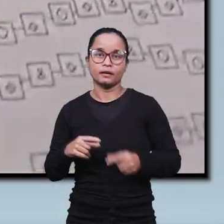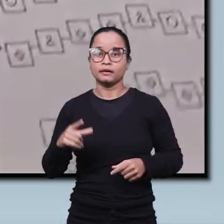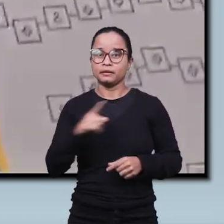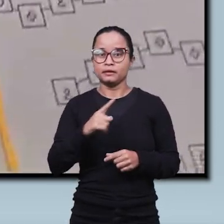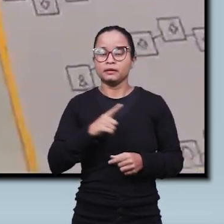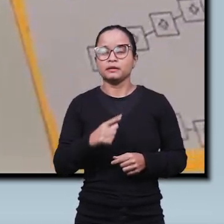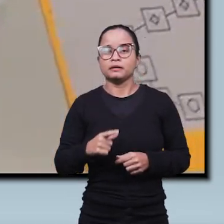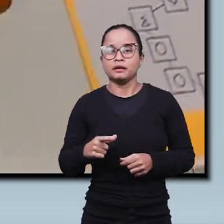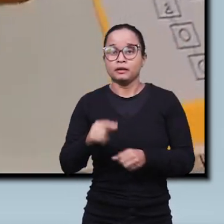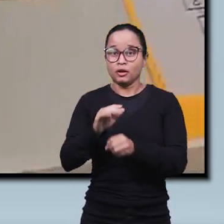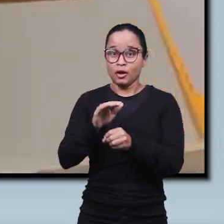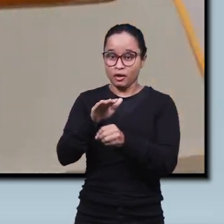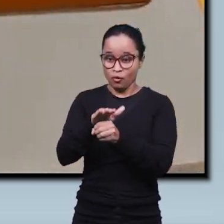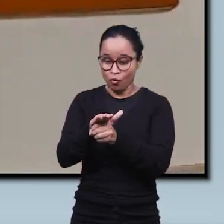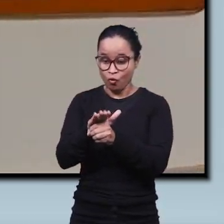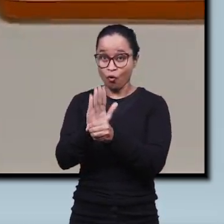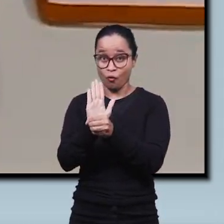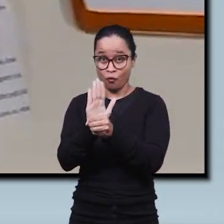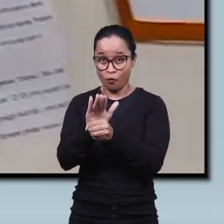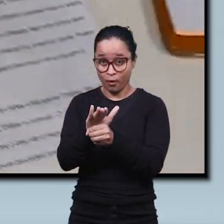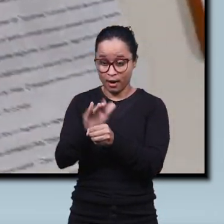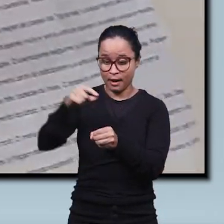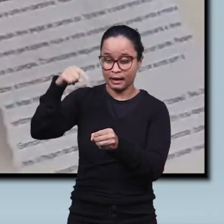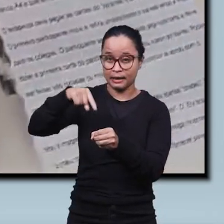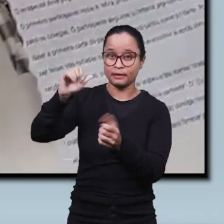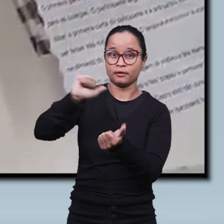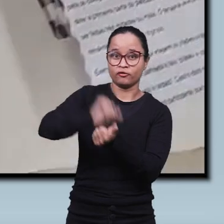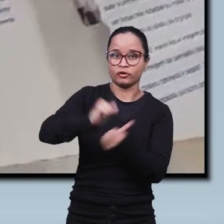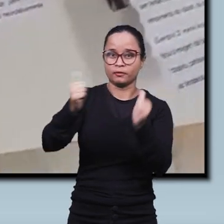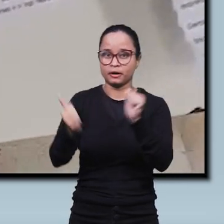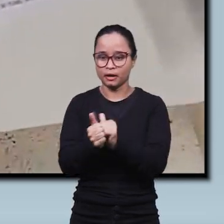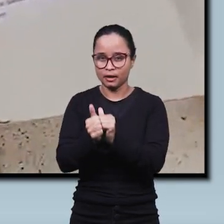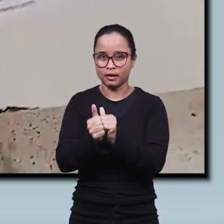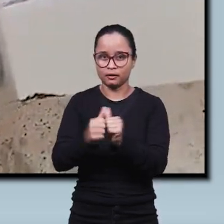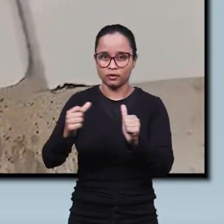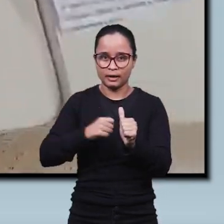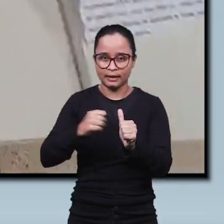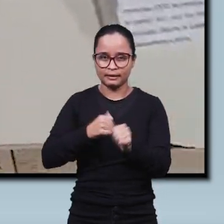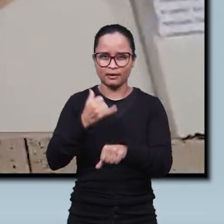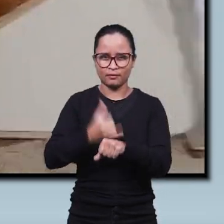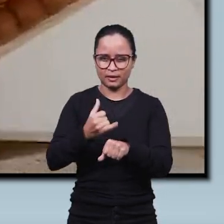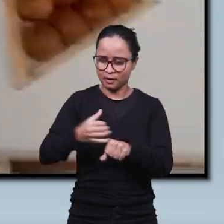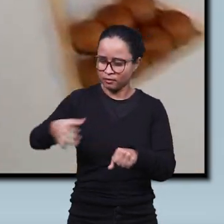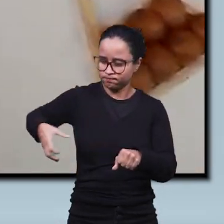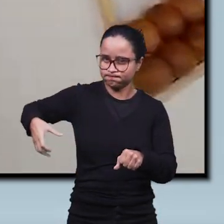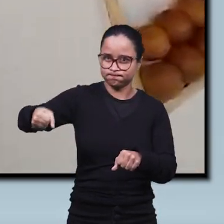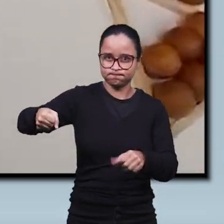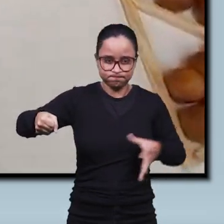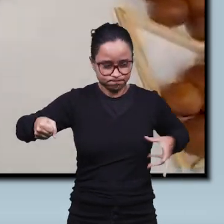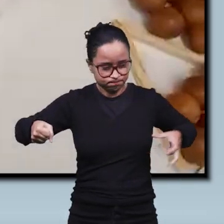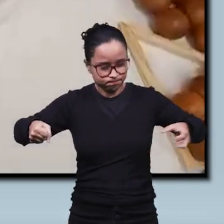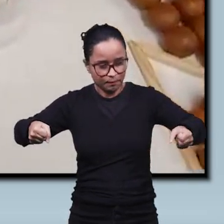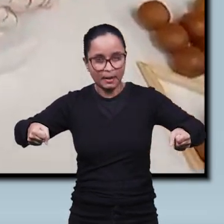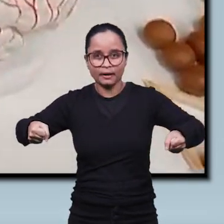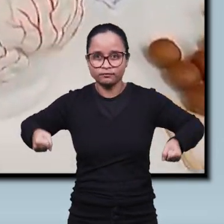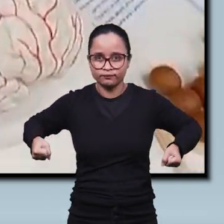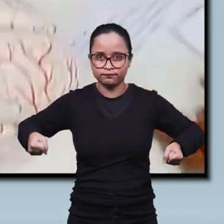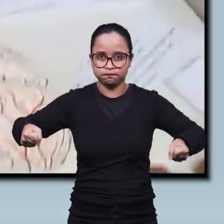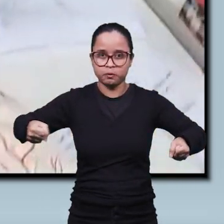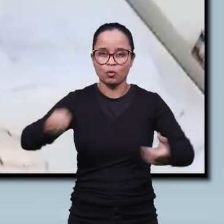vaso adaptado, as barras de apoio, né? Então, o cuidado com